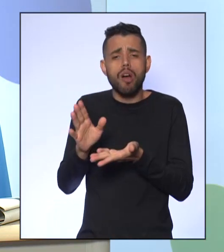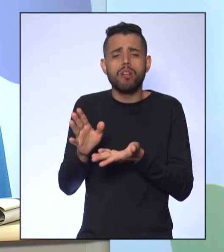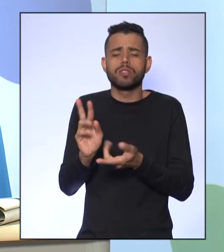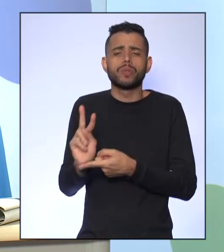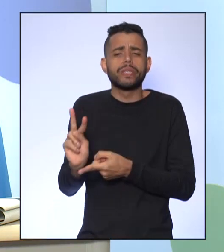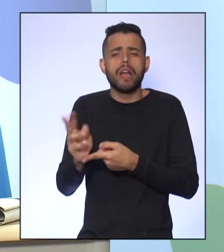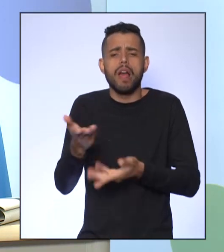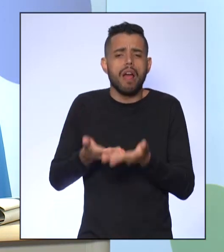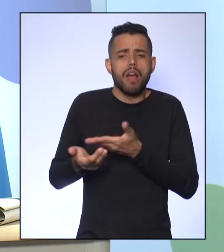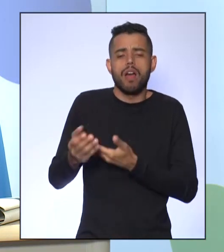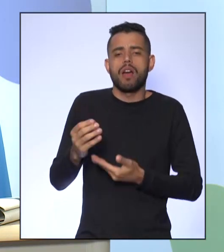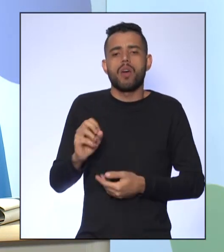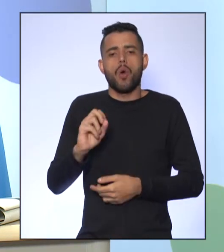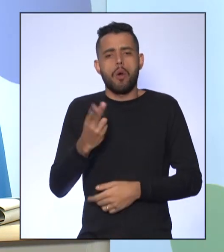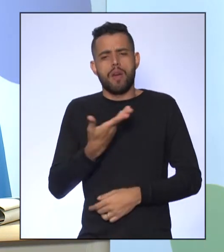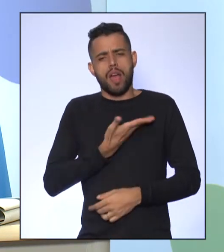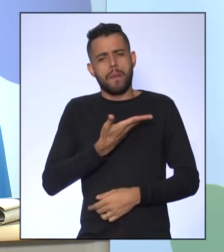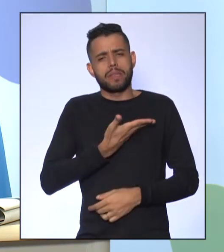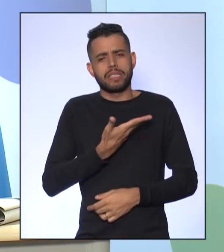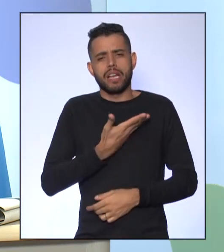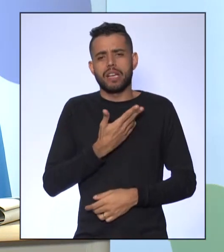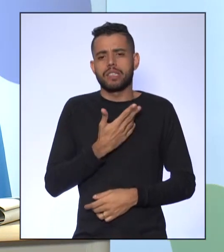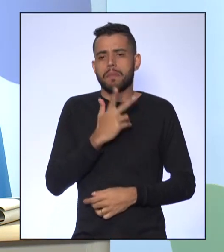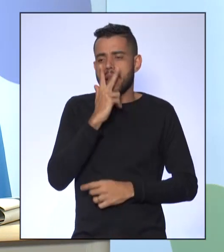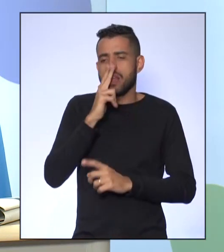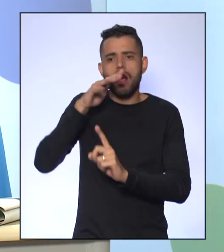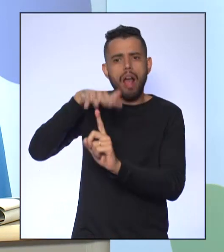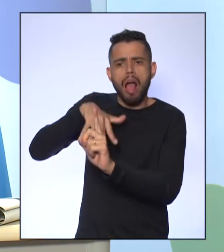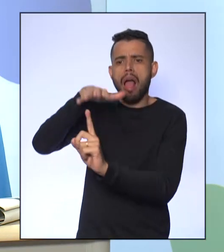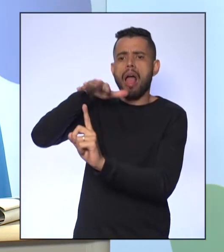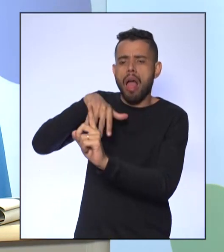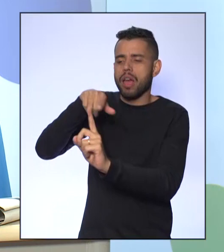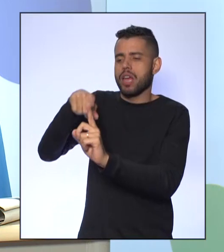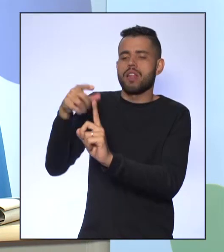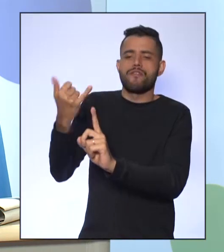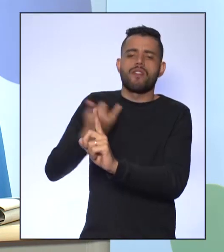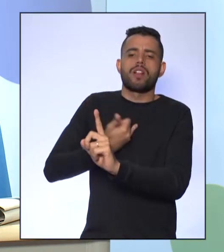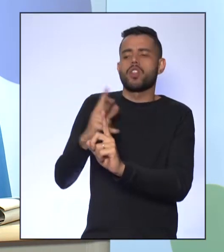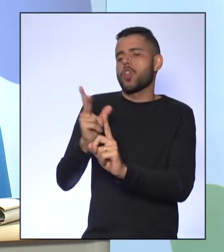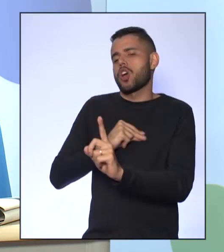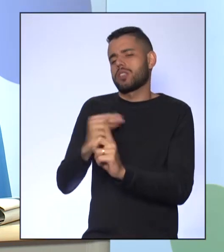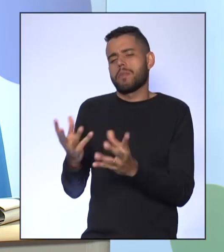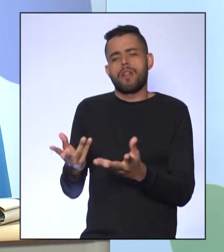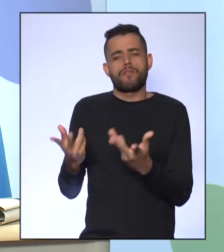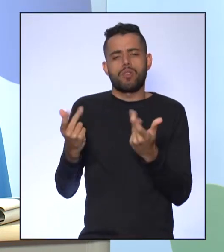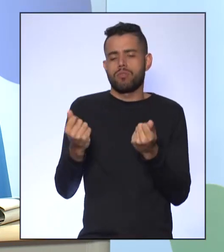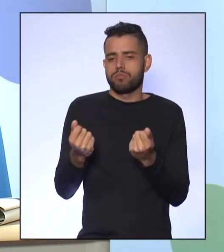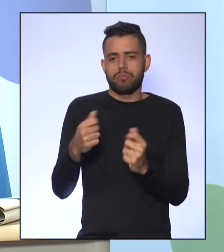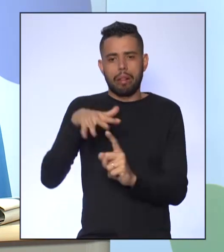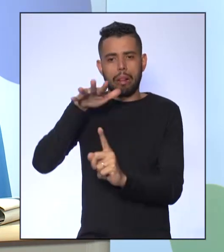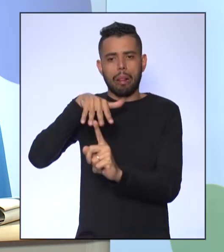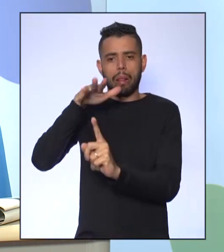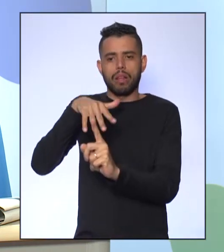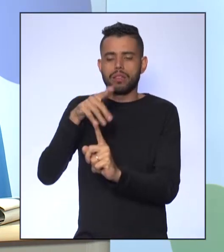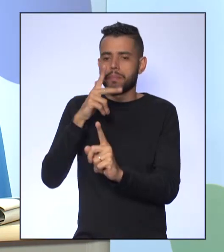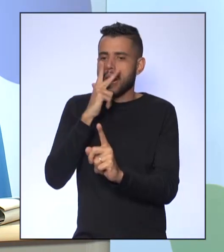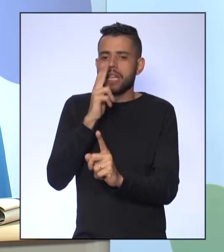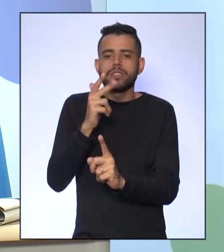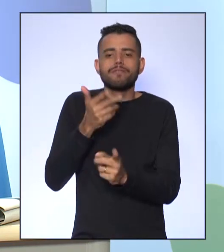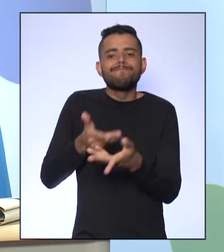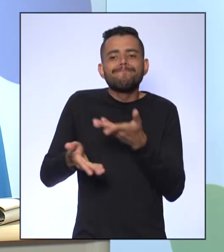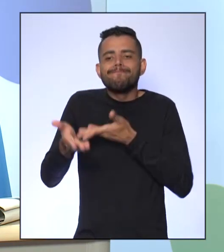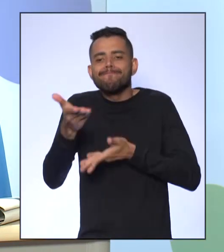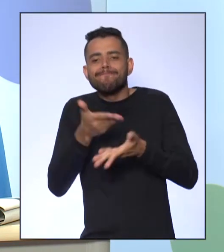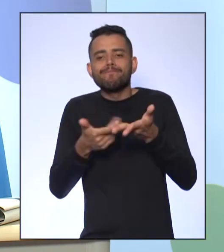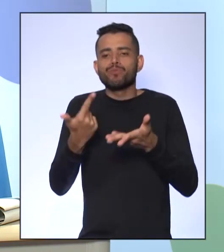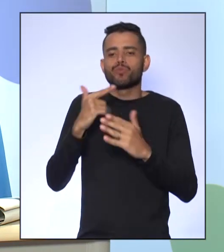ele? Ou eu tenho uma relação de amizade que é quase uma adoração, né? Tudo que o meu amigo fala, nossa, que maravilhoso ele é. Não tem uma interlocução